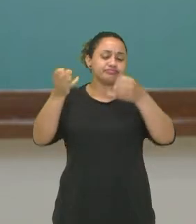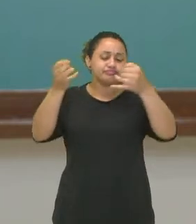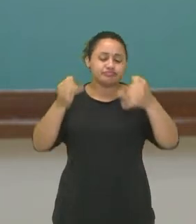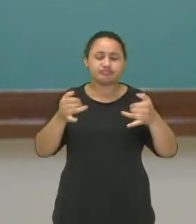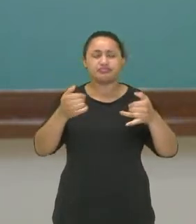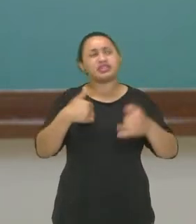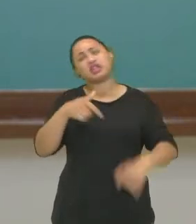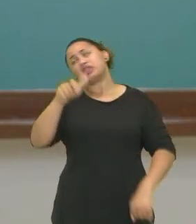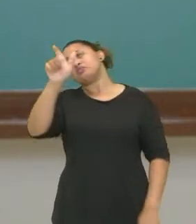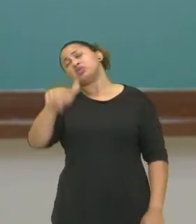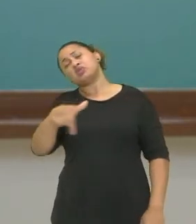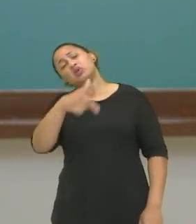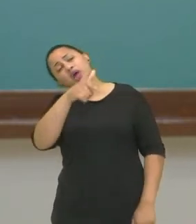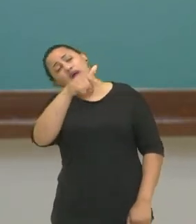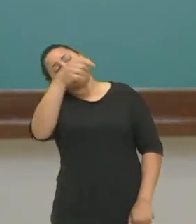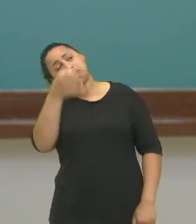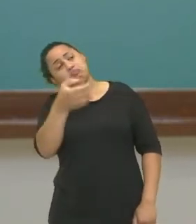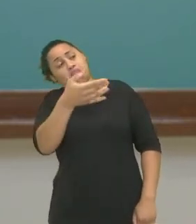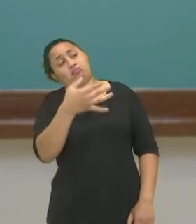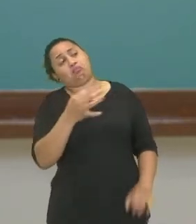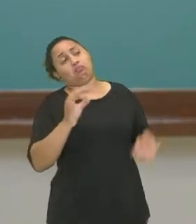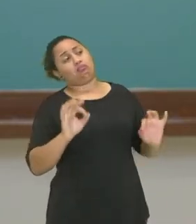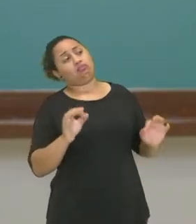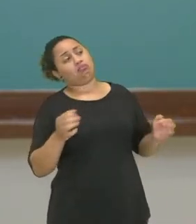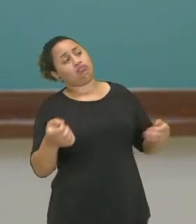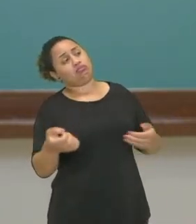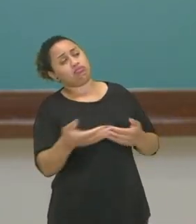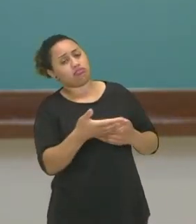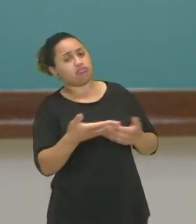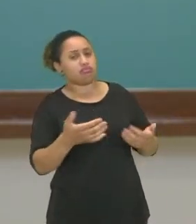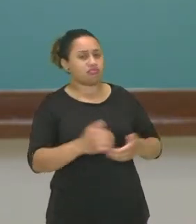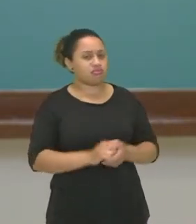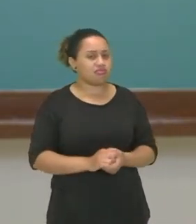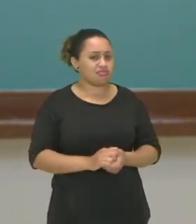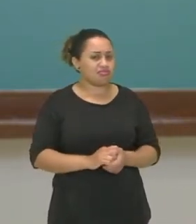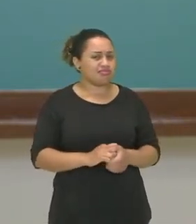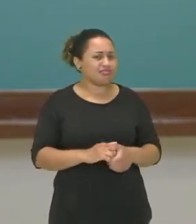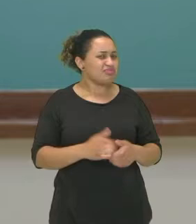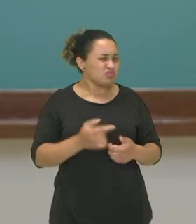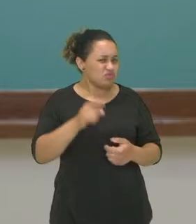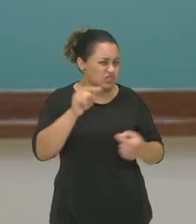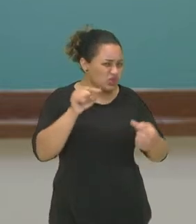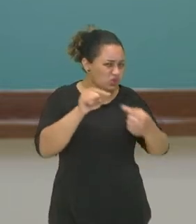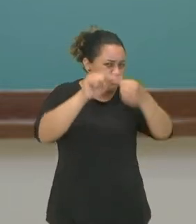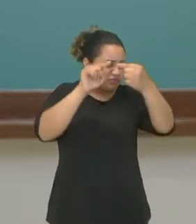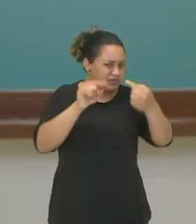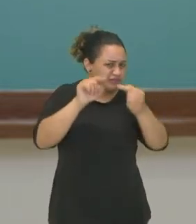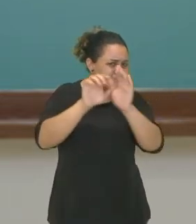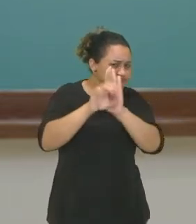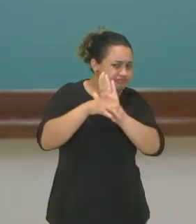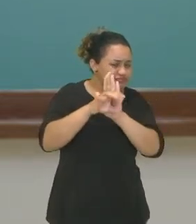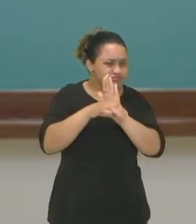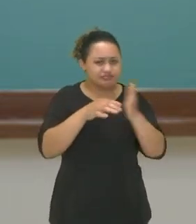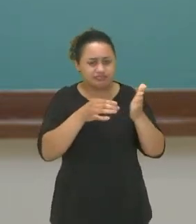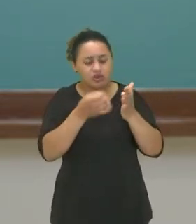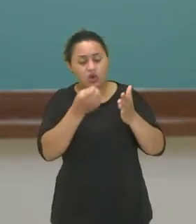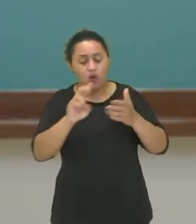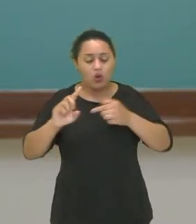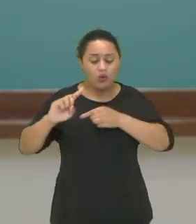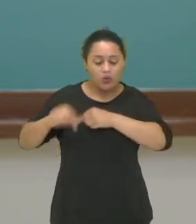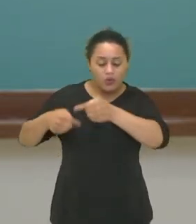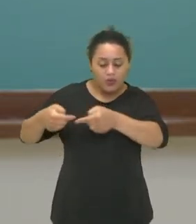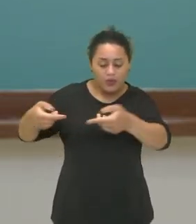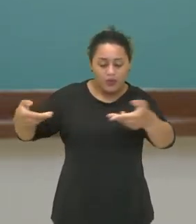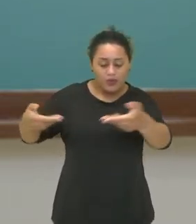fulano é moderno. O que a gente está querendo dizer? Será que você se enquadra nesse conceito? Ou a geração atual